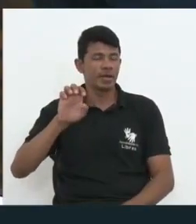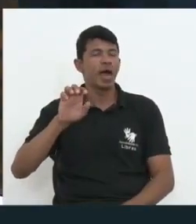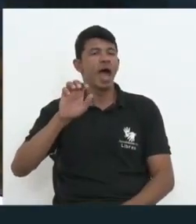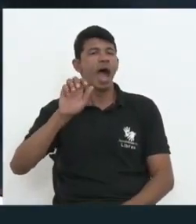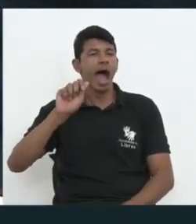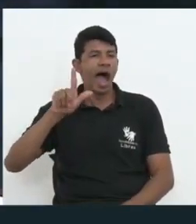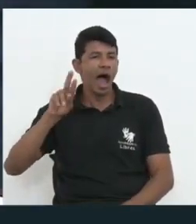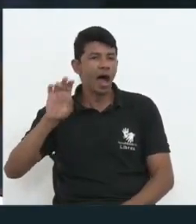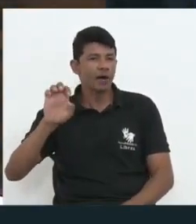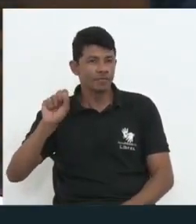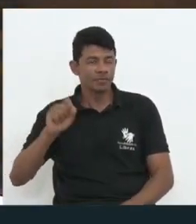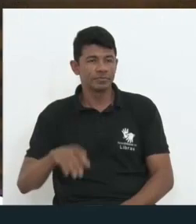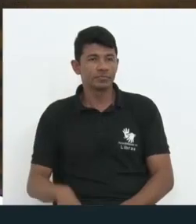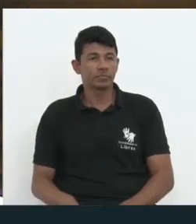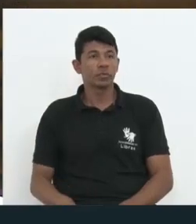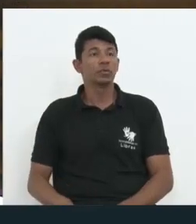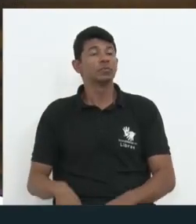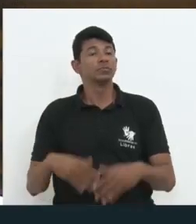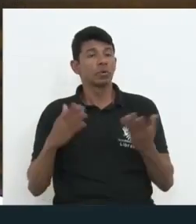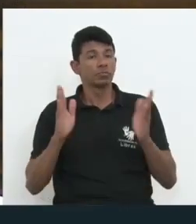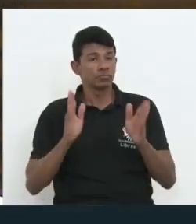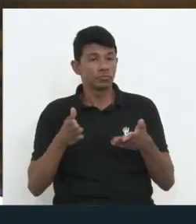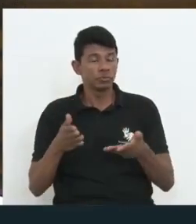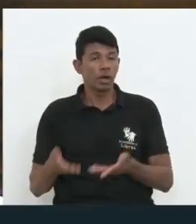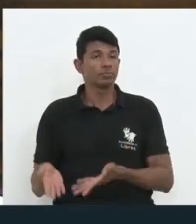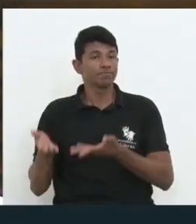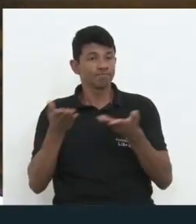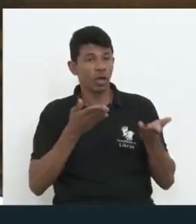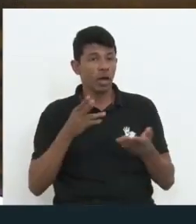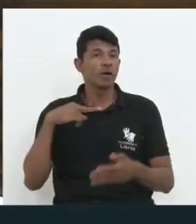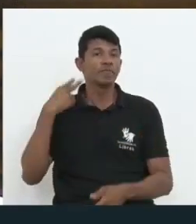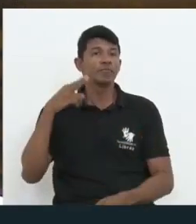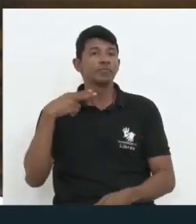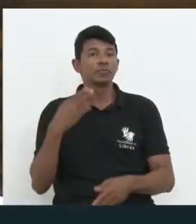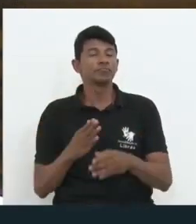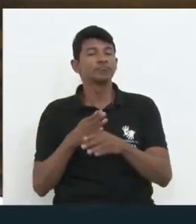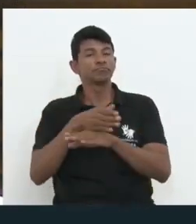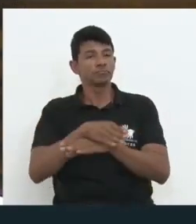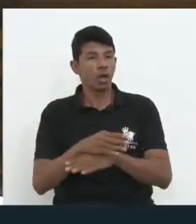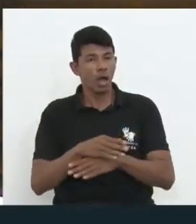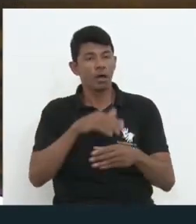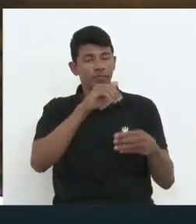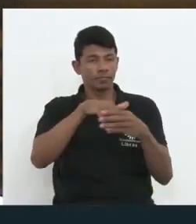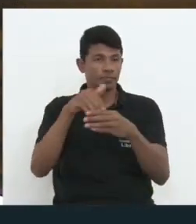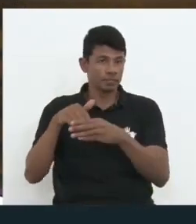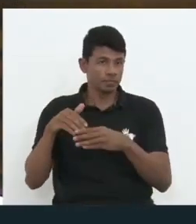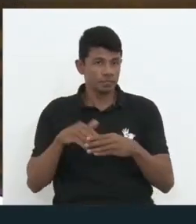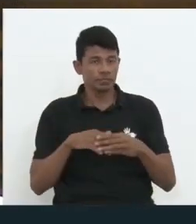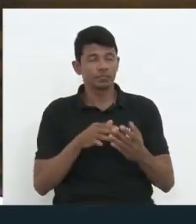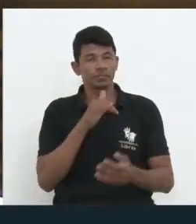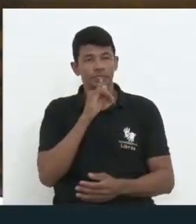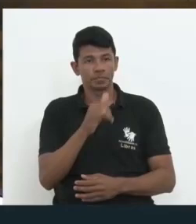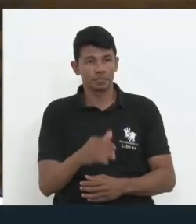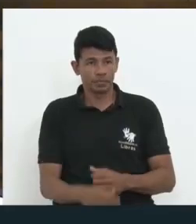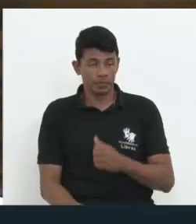Consulta a casa se o presente projeto é objeto de deliberação. Solicito aos senhores vereadores que utilizem os terminais para o voto